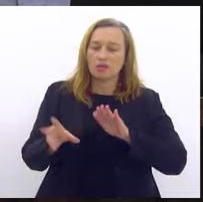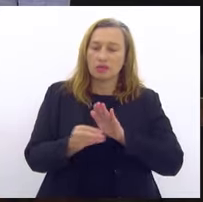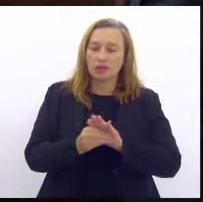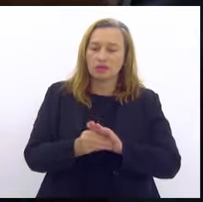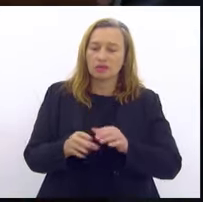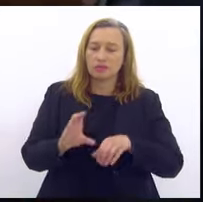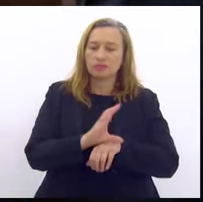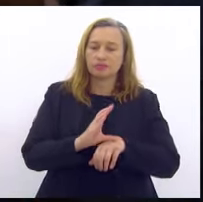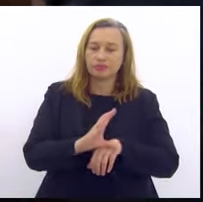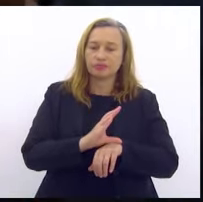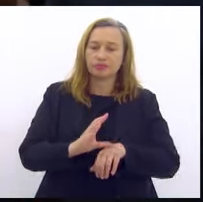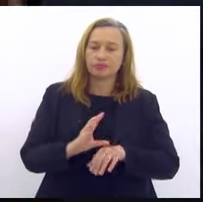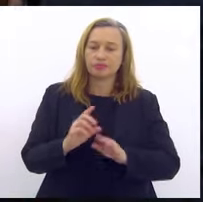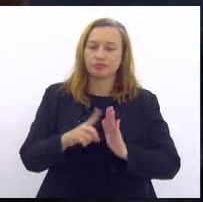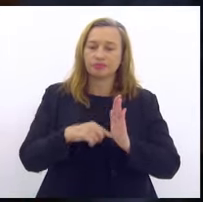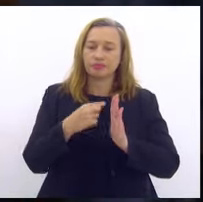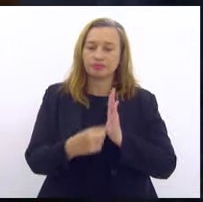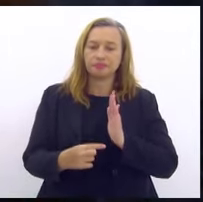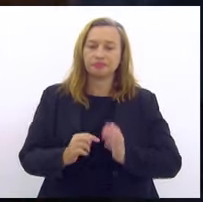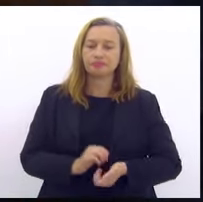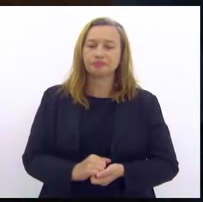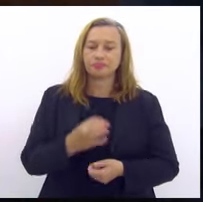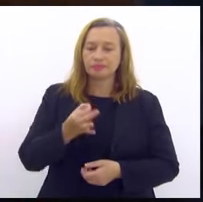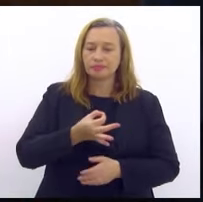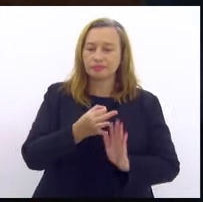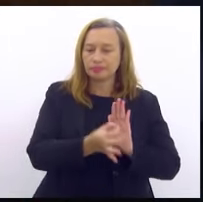Felipe. Para emitir o parecer.